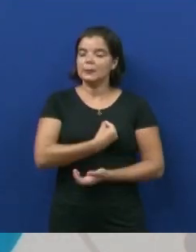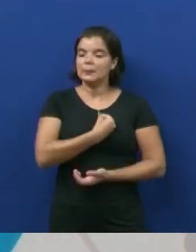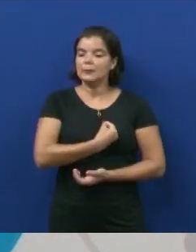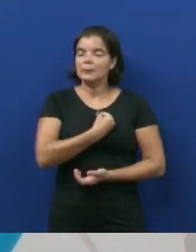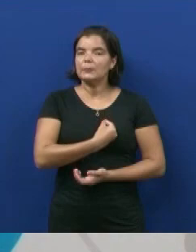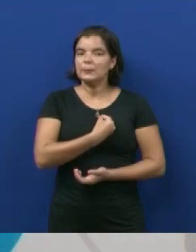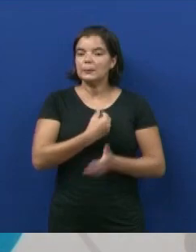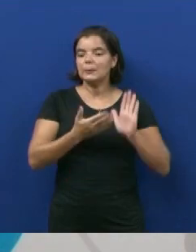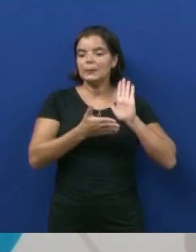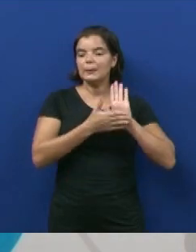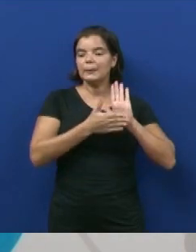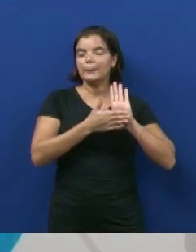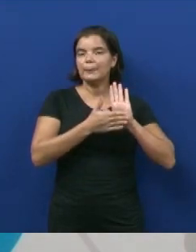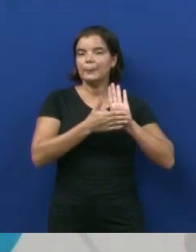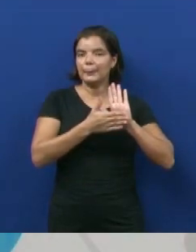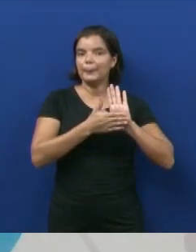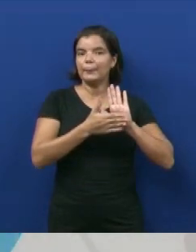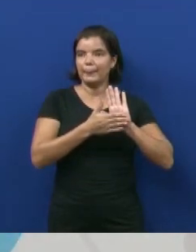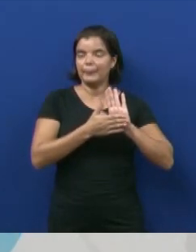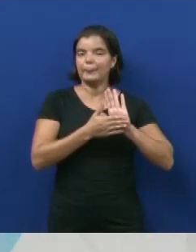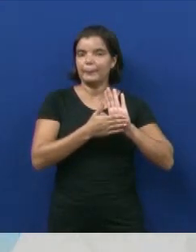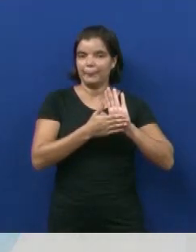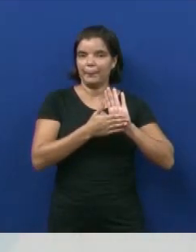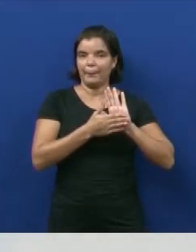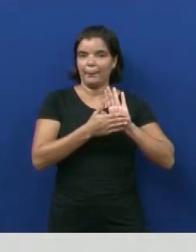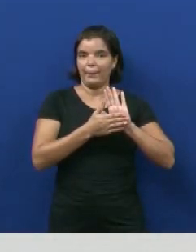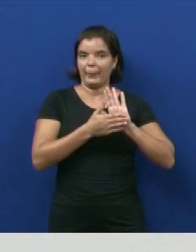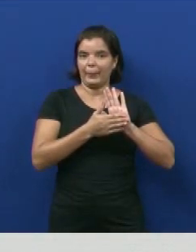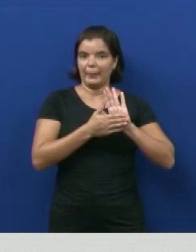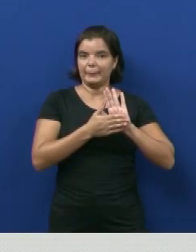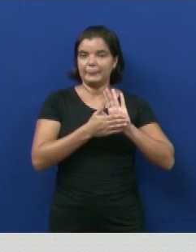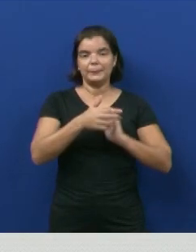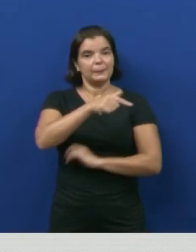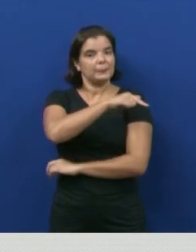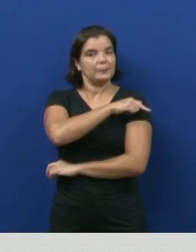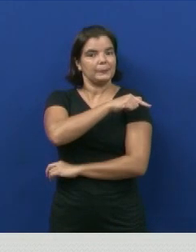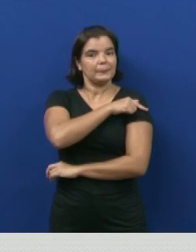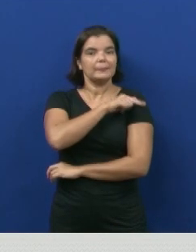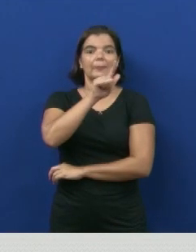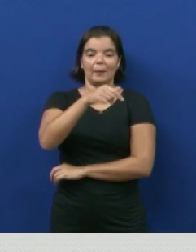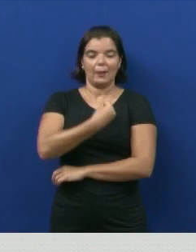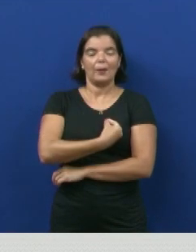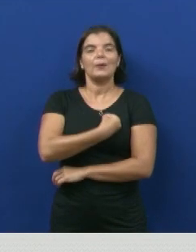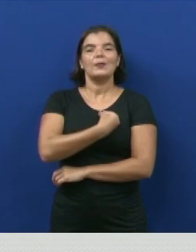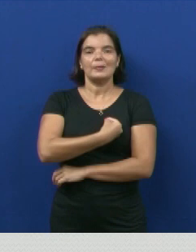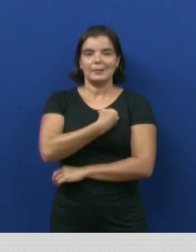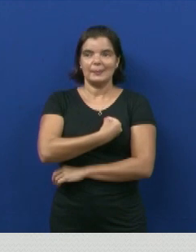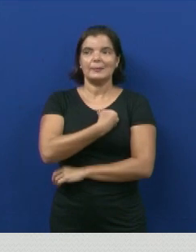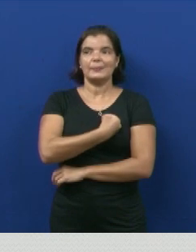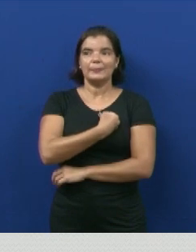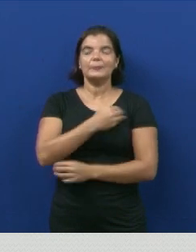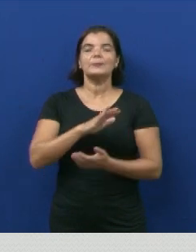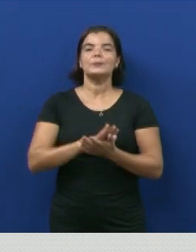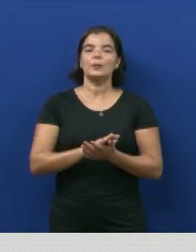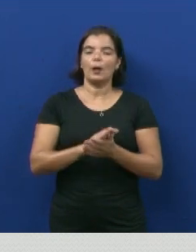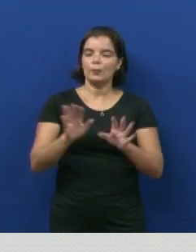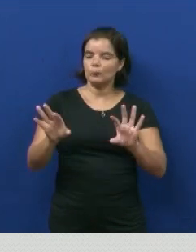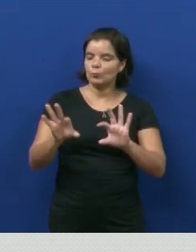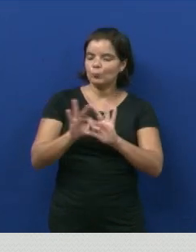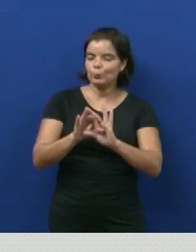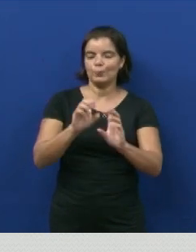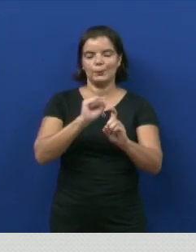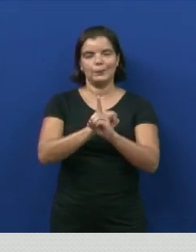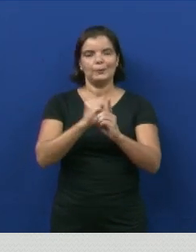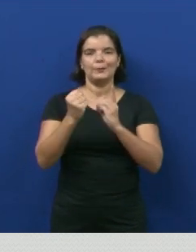como está na proposta aí, né, do 7º ano, é a convivência, a capacidade de viver em